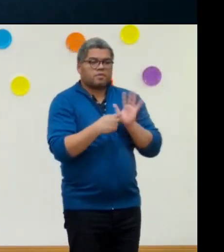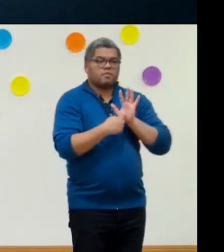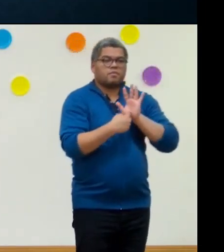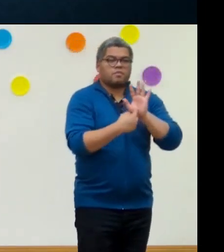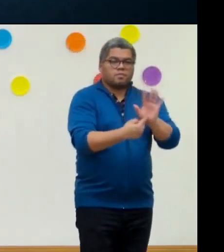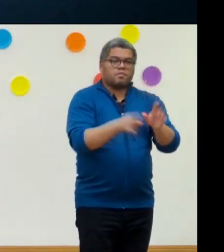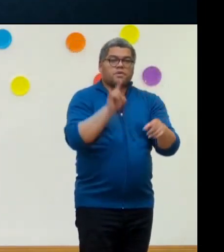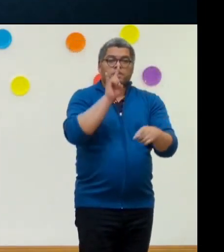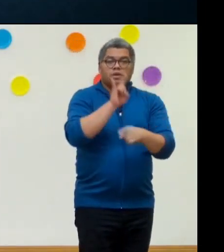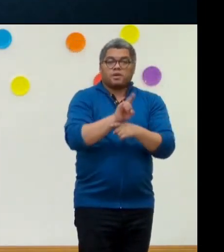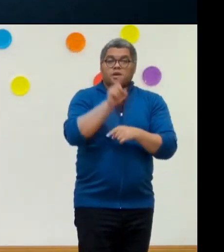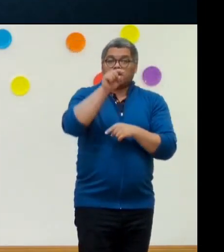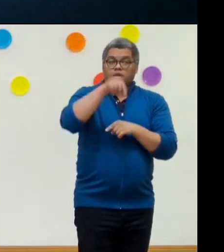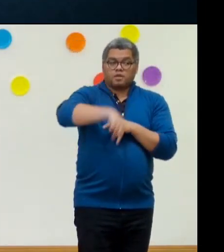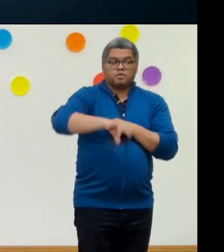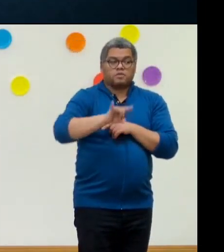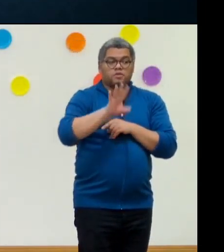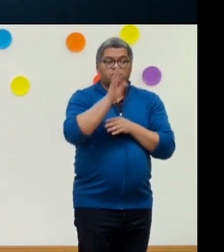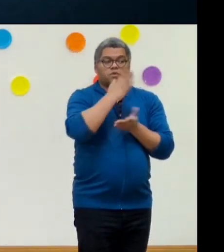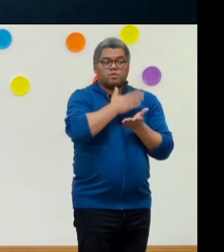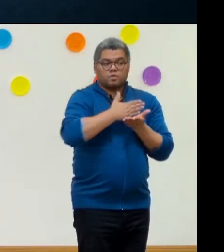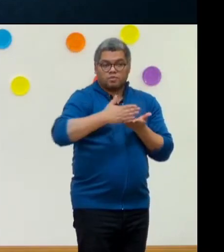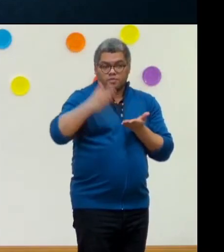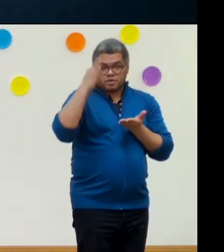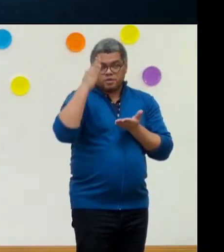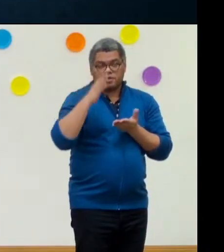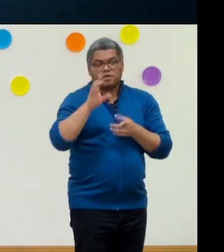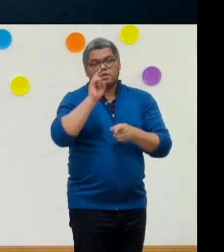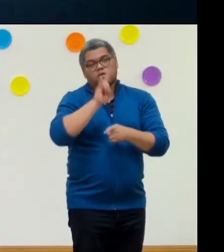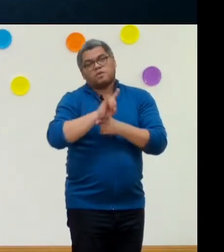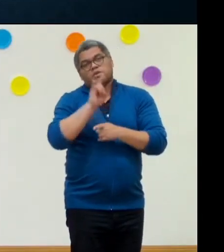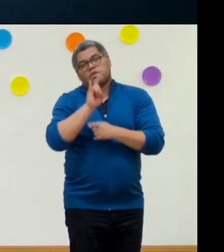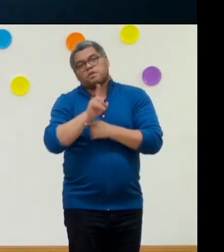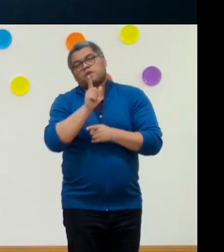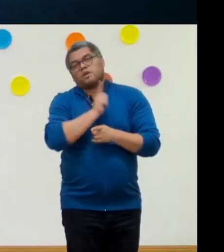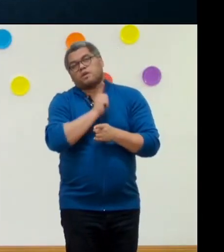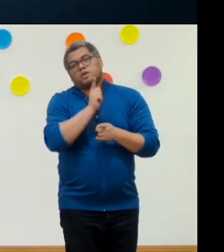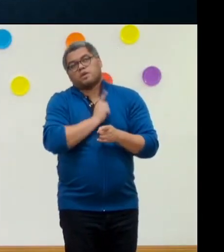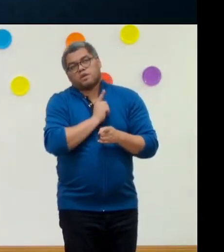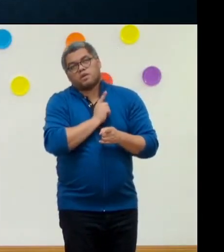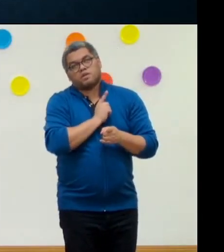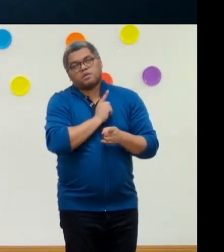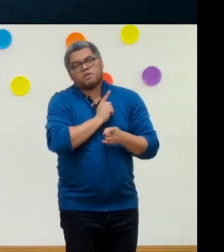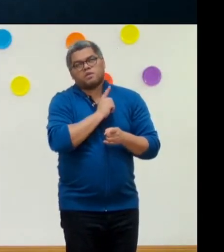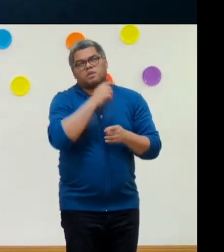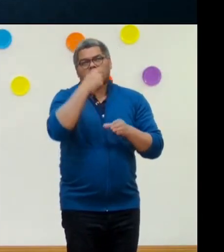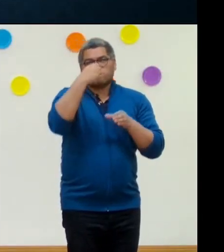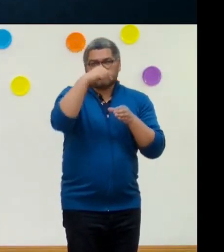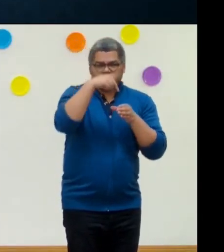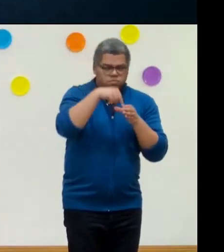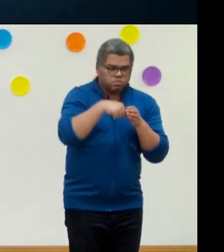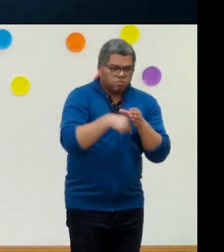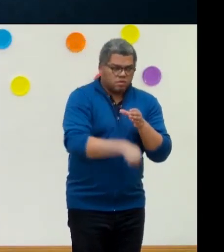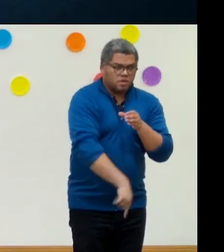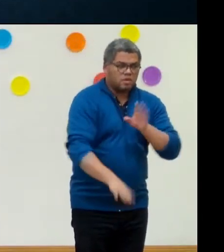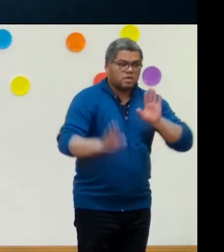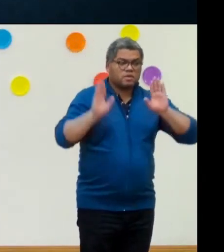só a ponta do iceberg. O adultério tem raízes mais profundas e ele já é